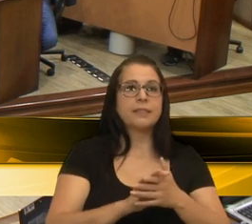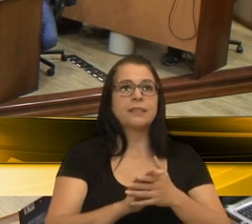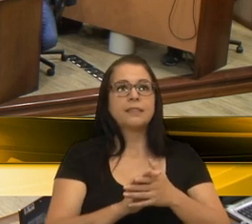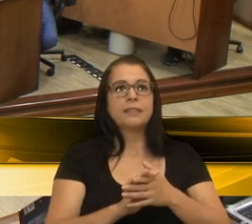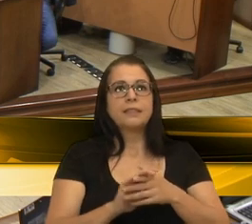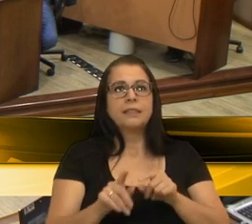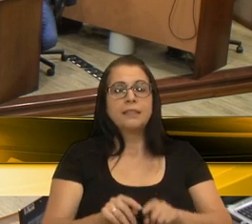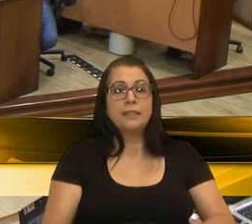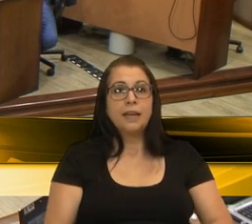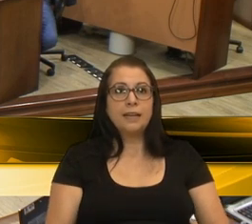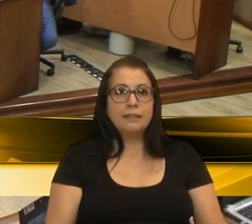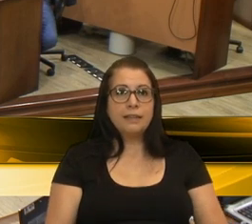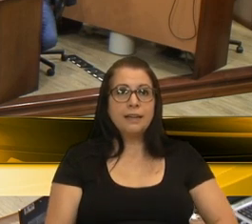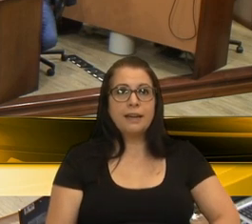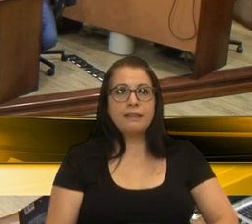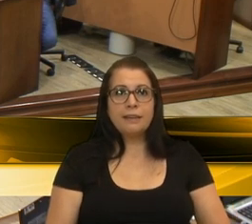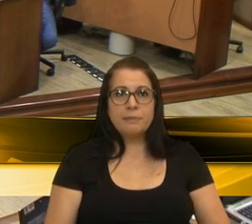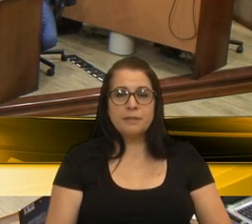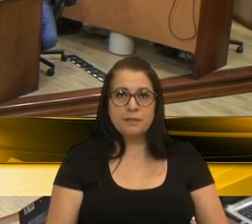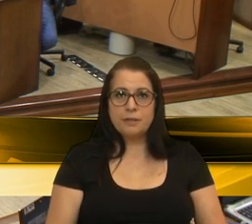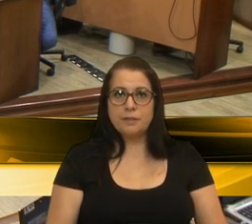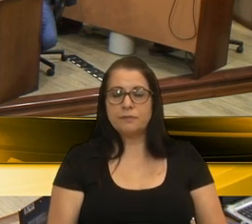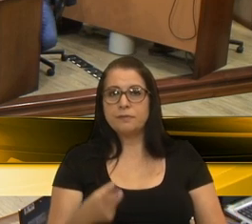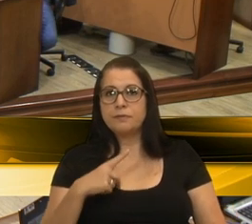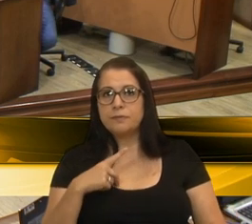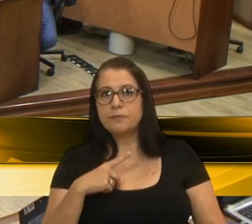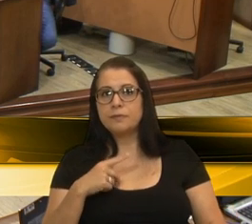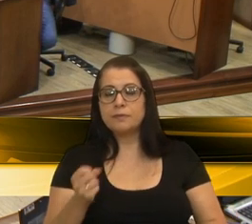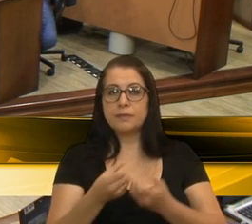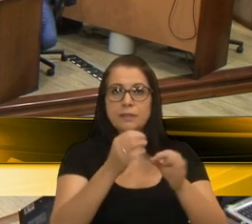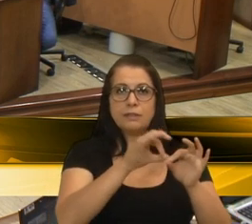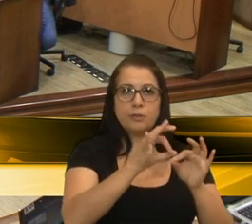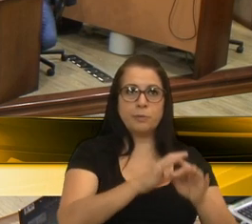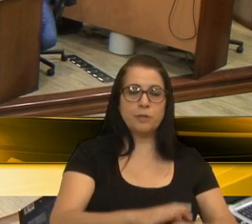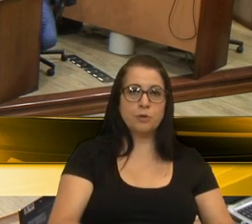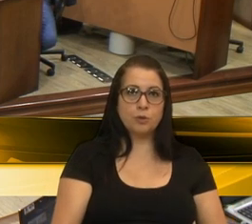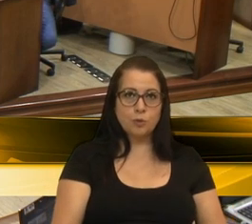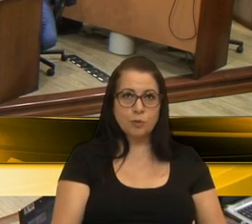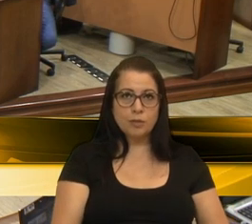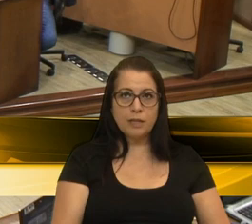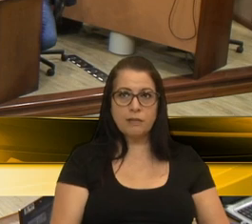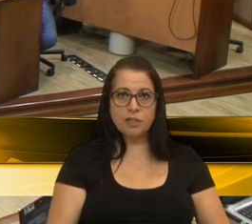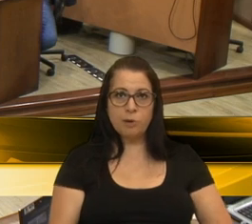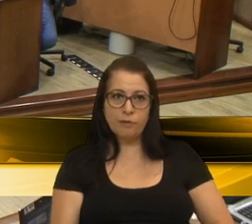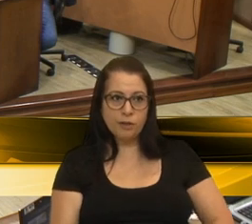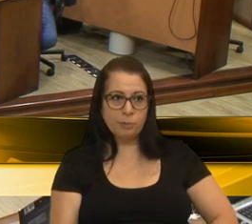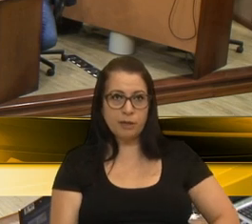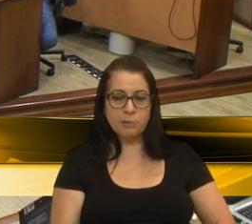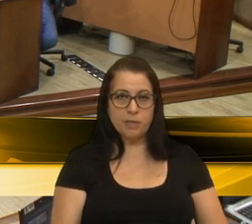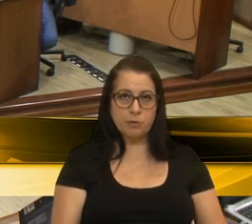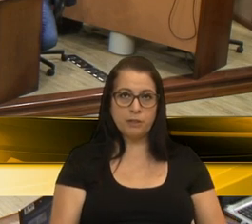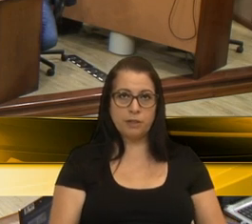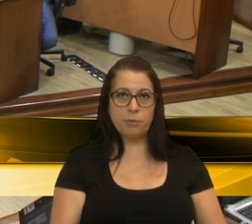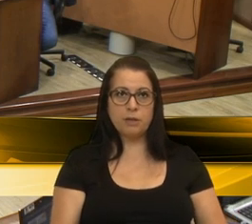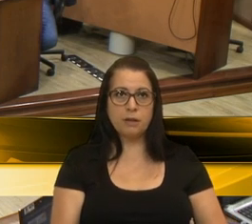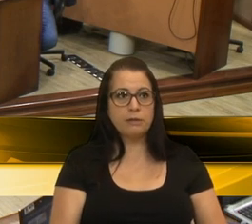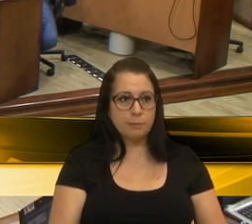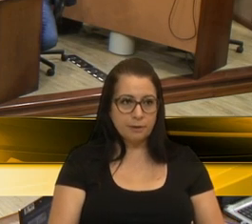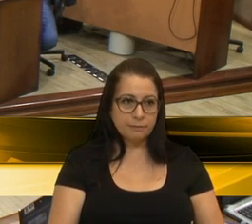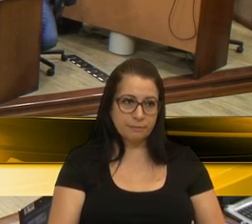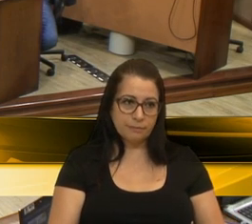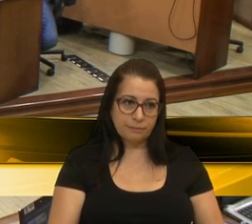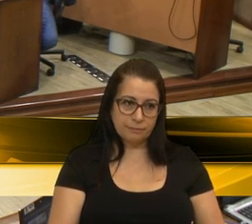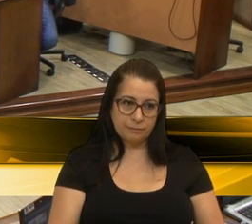estiver errado, a questão aqui não é, sempre quando me expresso a respeito de Festa da Uva, não é sobre com mágoa, não, é o papel de vereador de trazer,